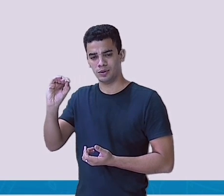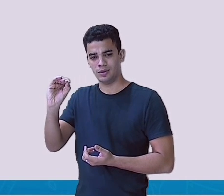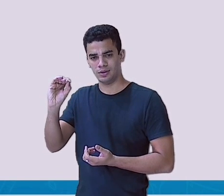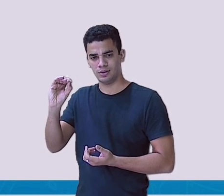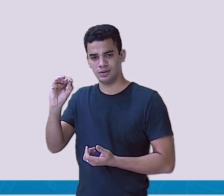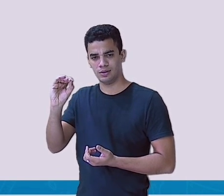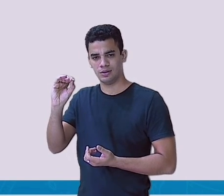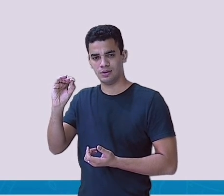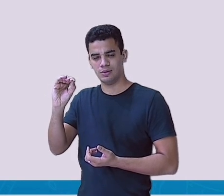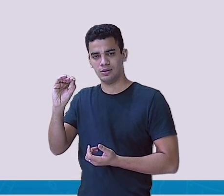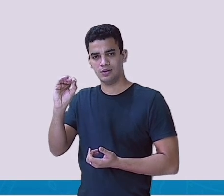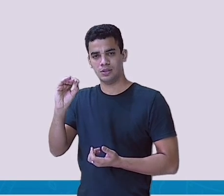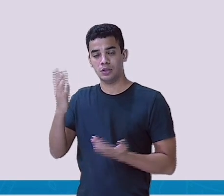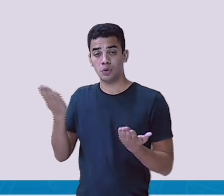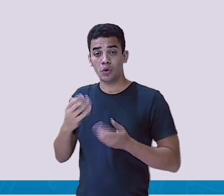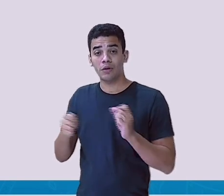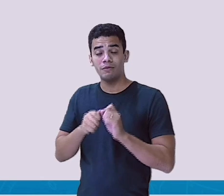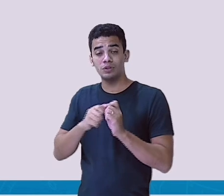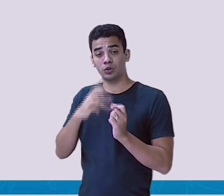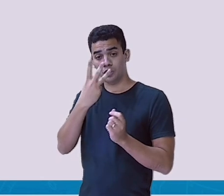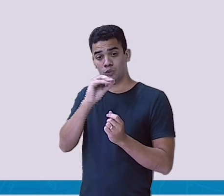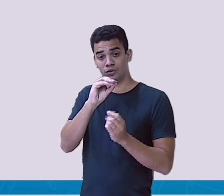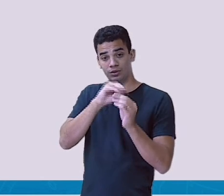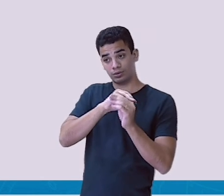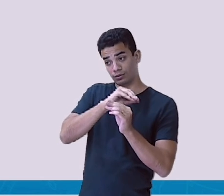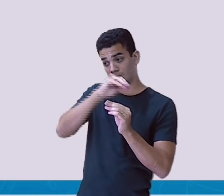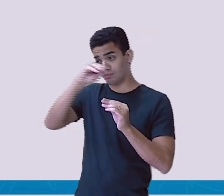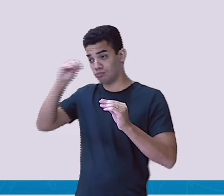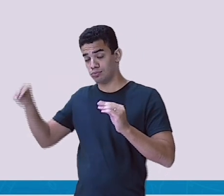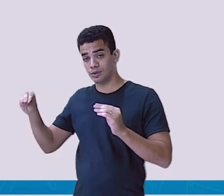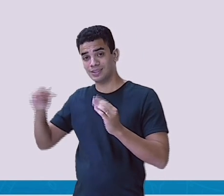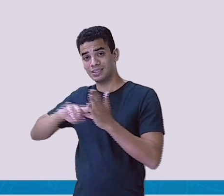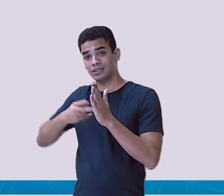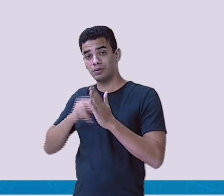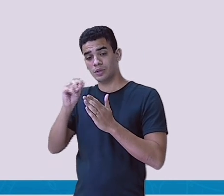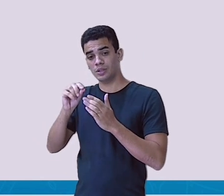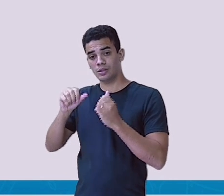eu vou passar para depois da igualdade, então eu mudo o sinal.